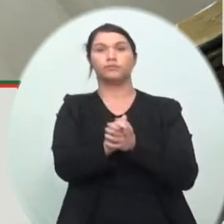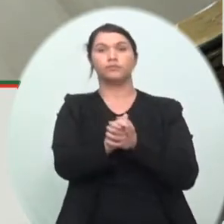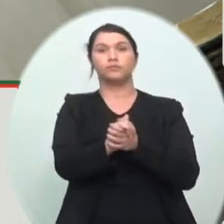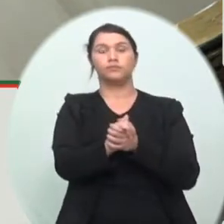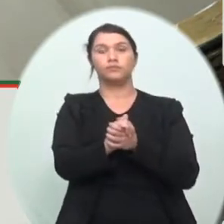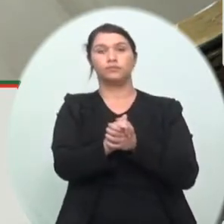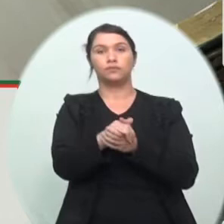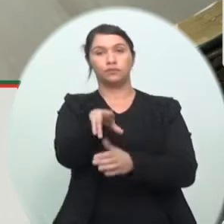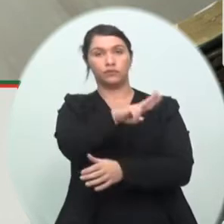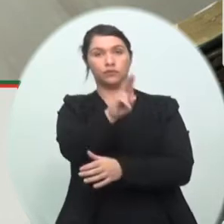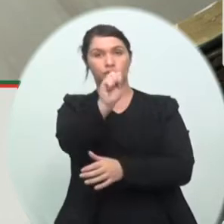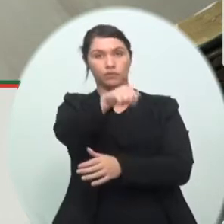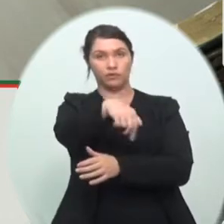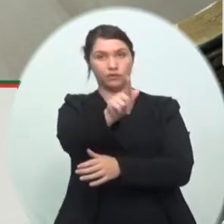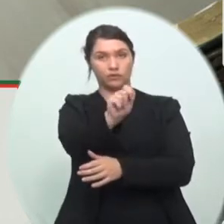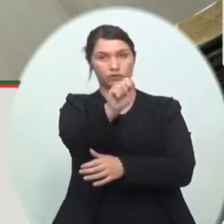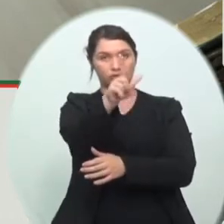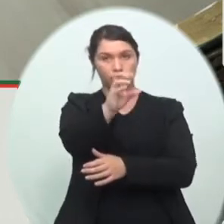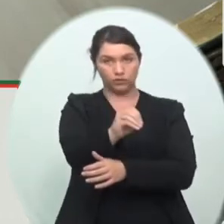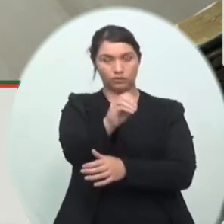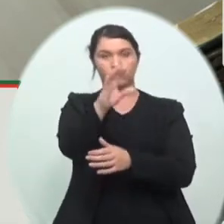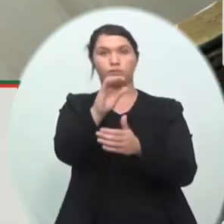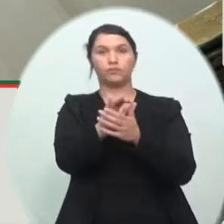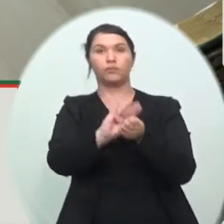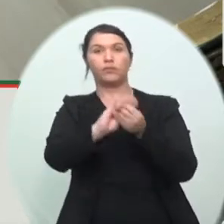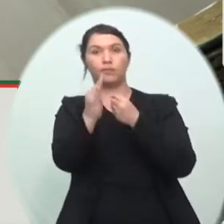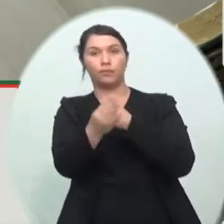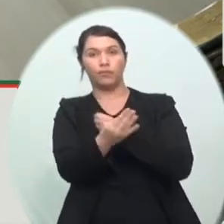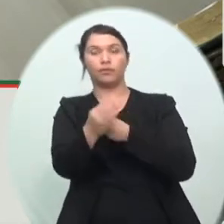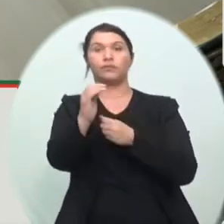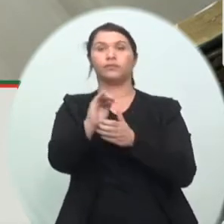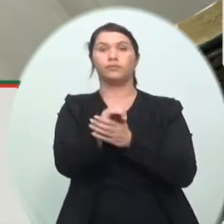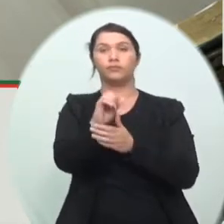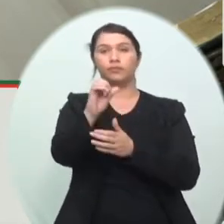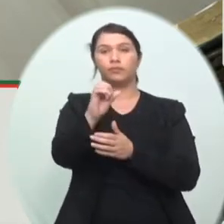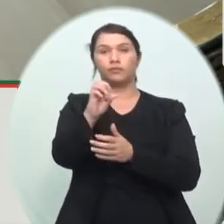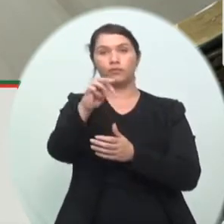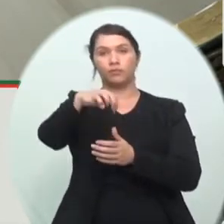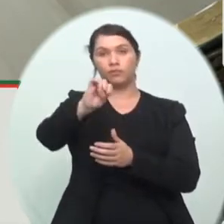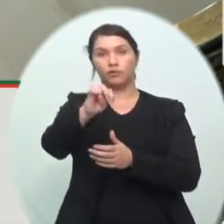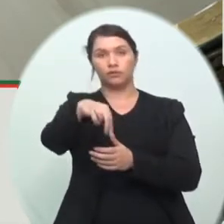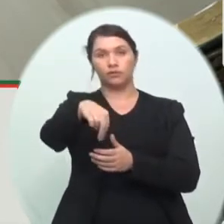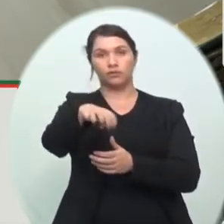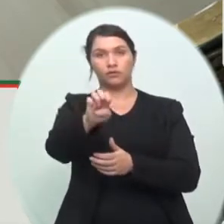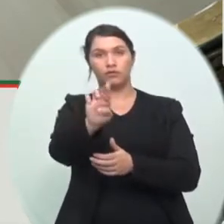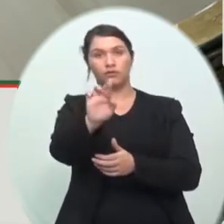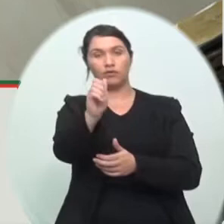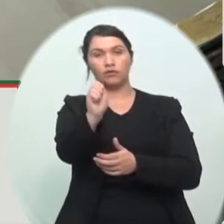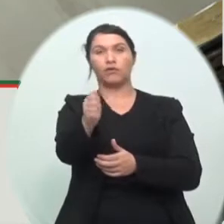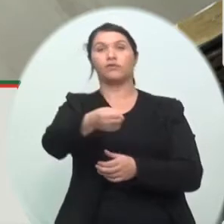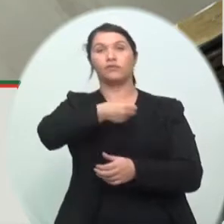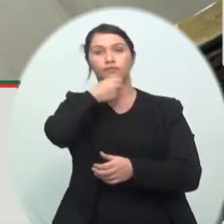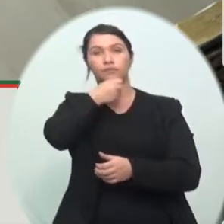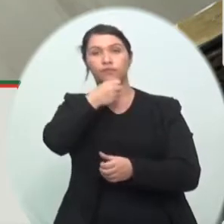toda a extensão da rua Ângelo José Fernandes, localizado no bairro Cidade Mineira Velha. Requerimento